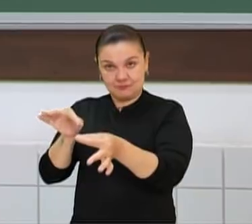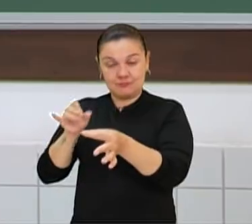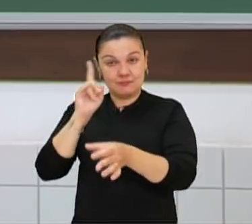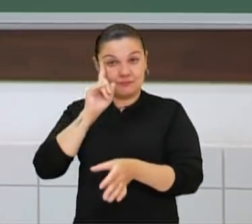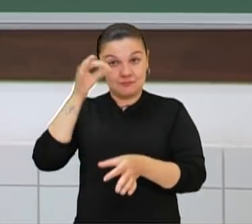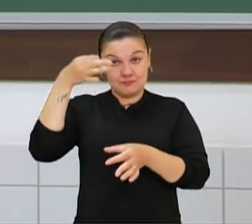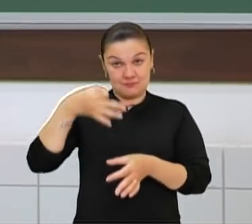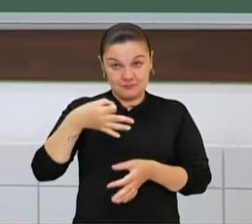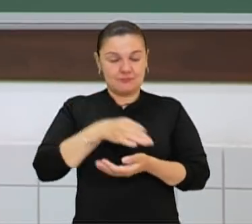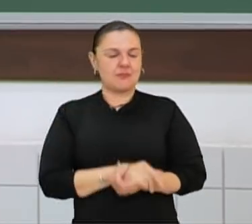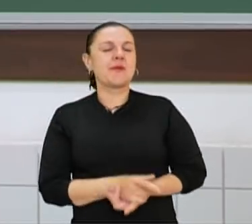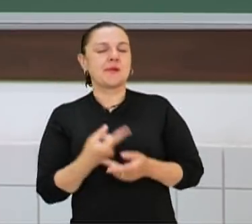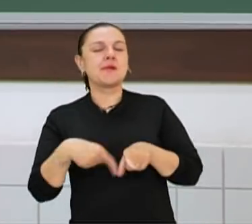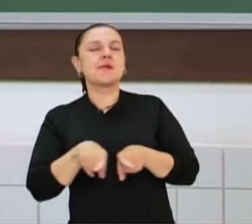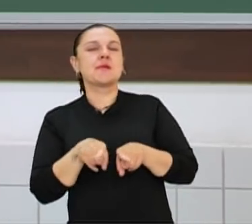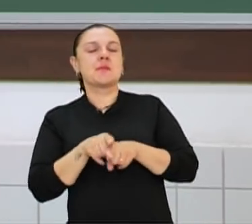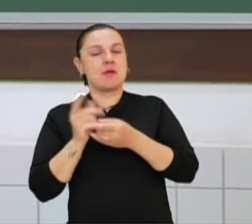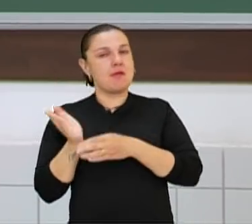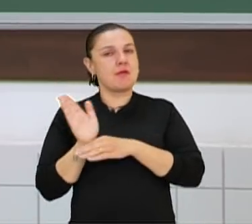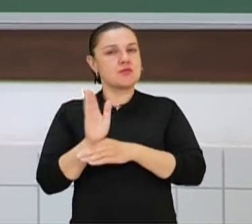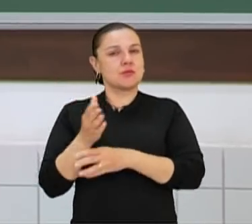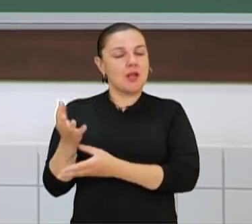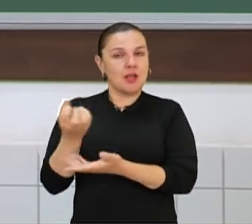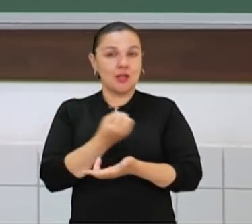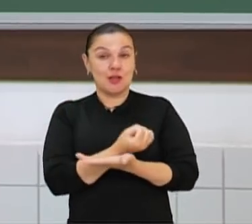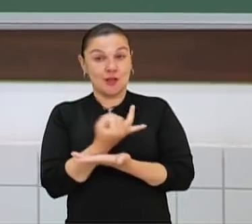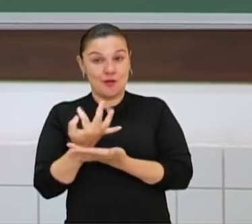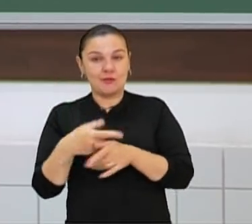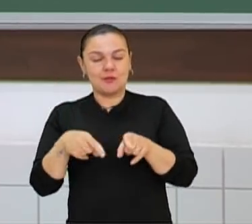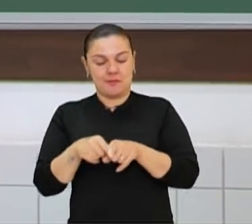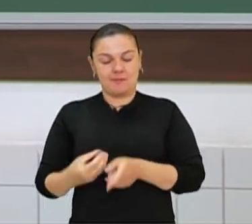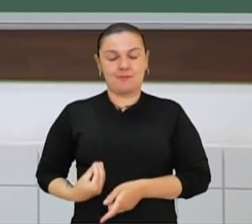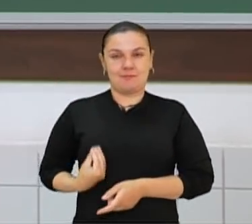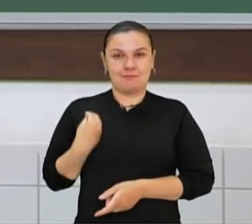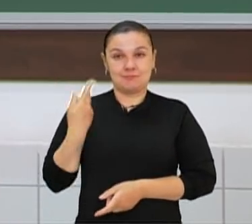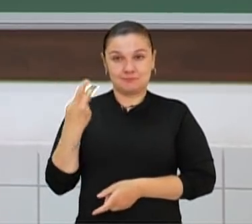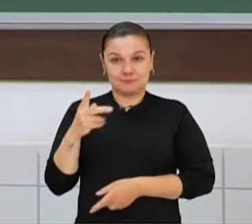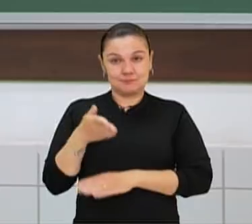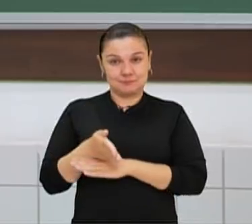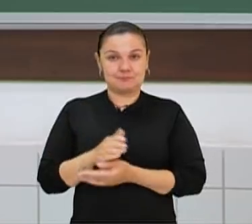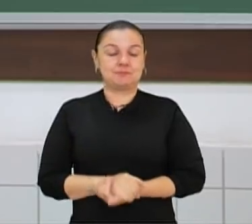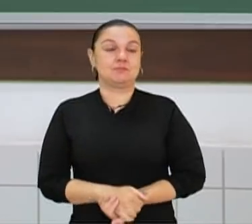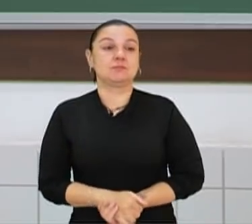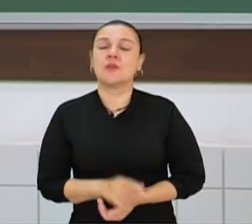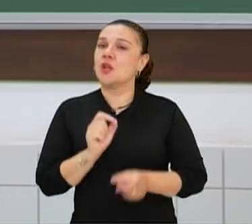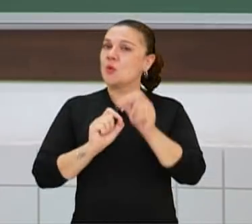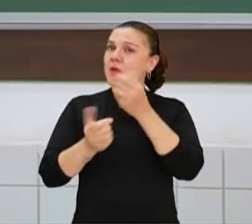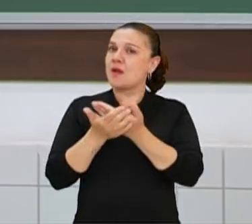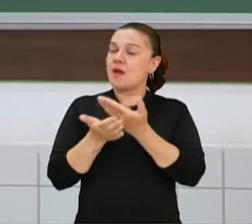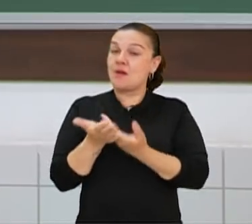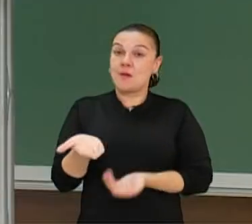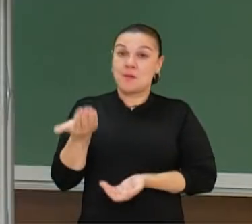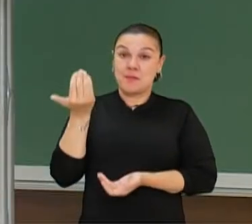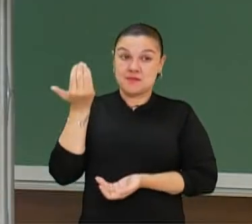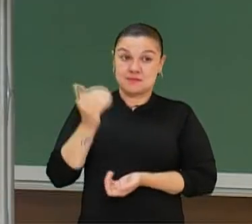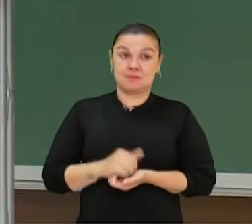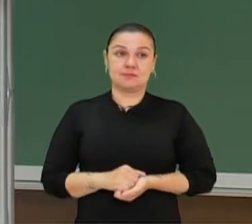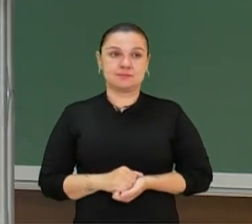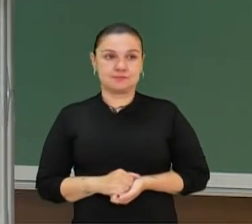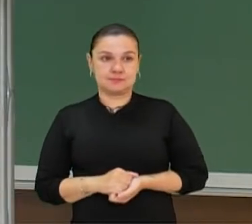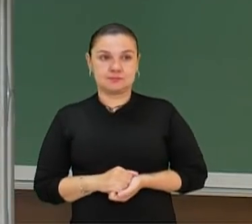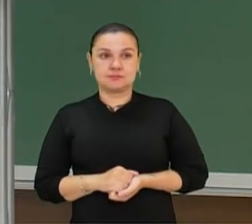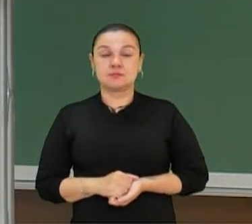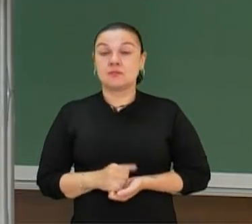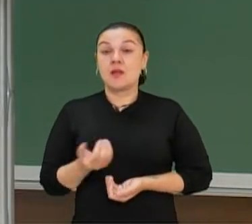data marcada. Isso também vale nota e vale frequência, tudo bem? E o que nós vimos na nossa aula